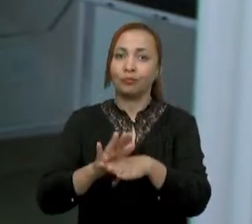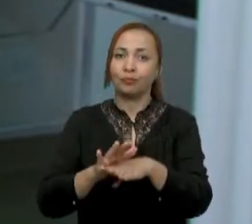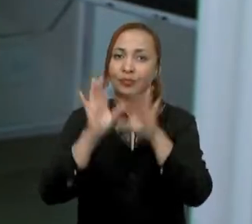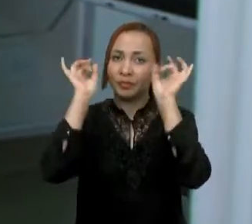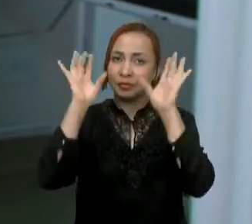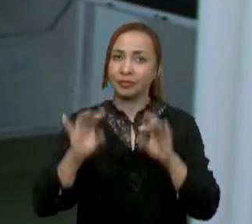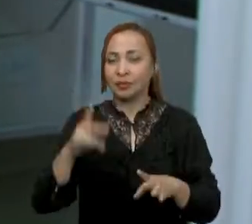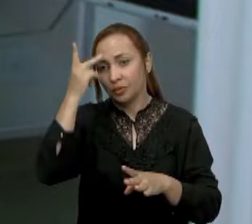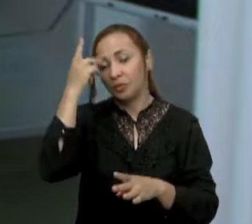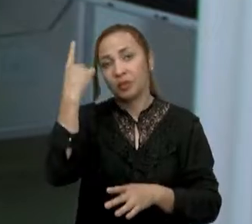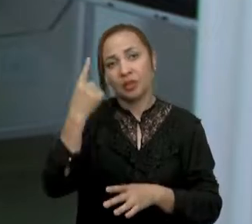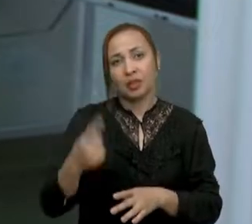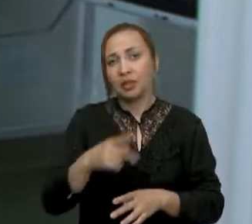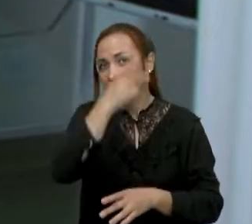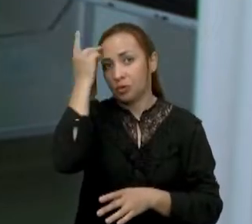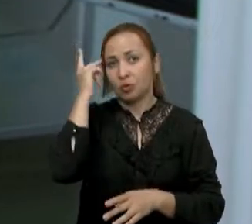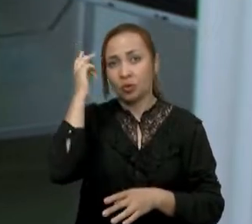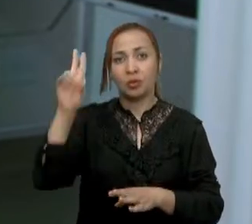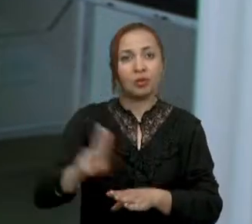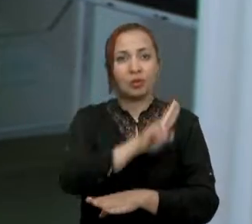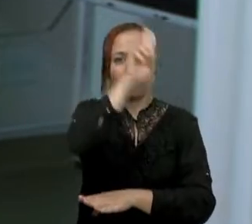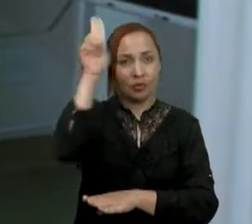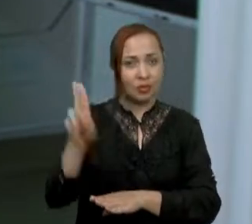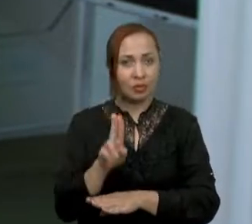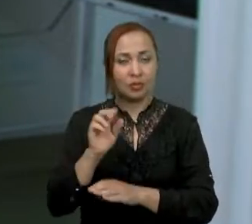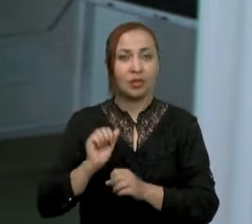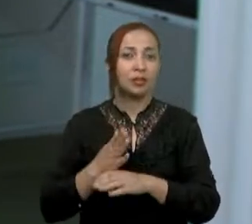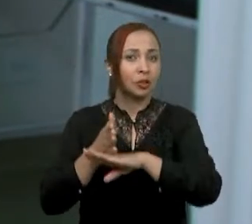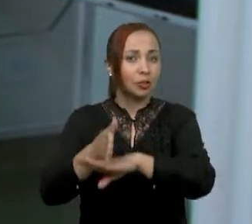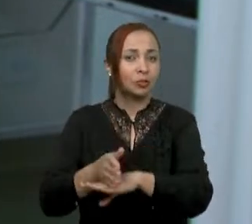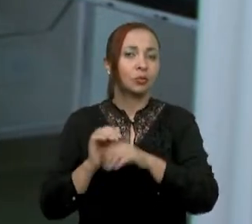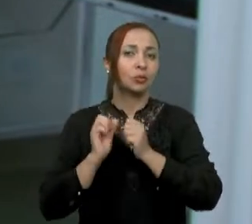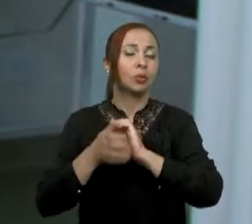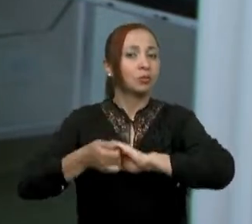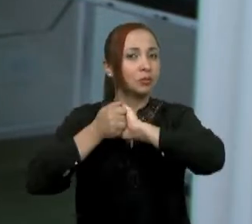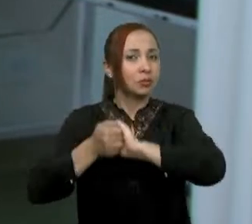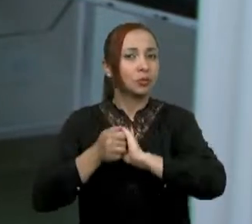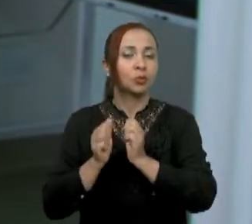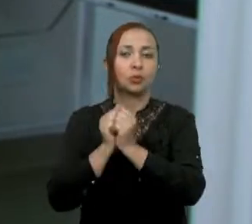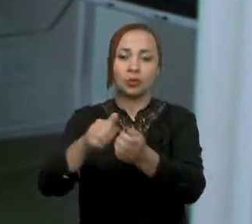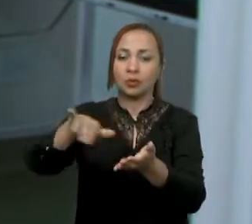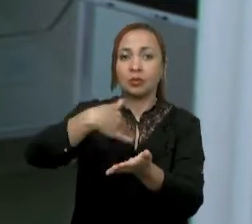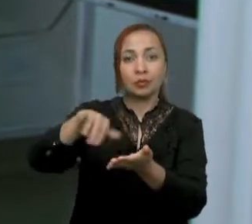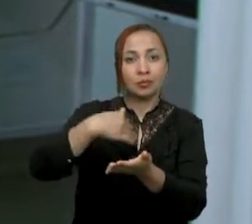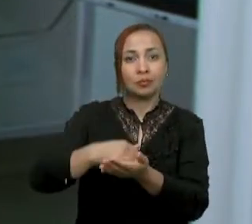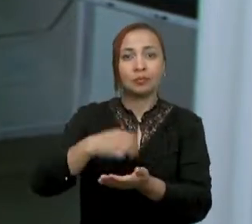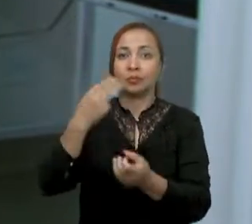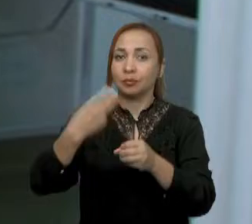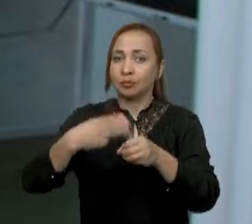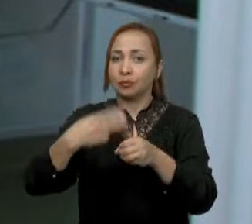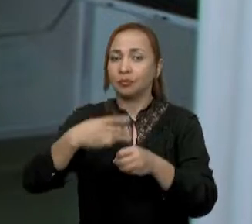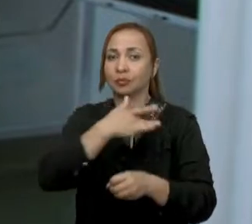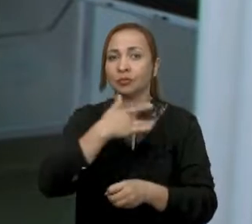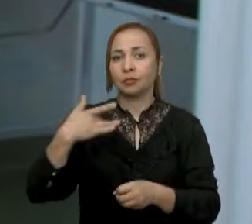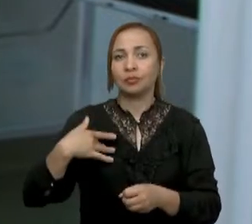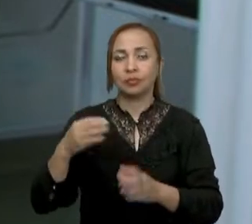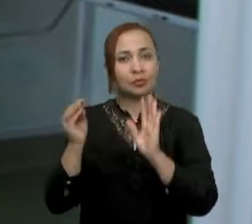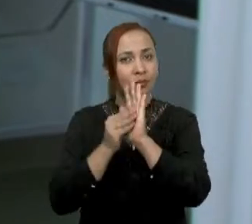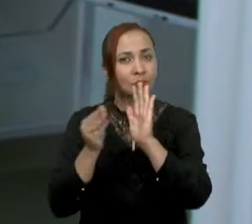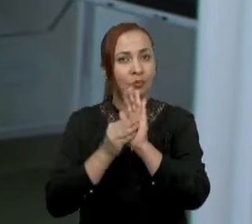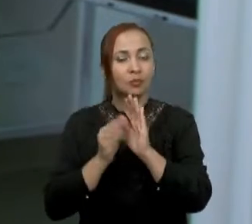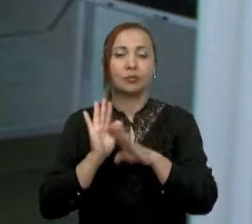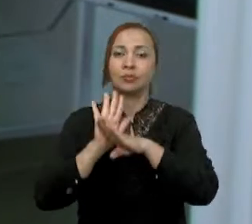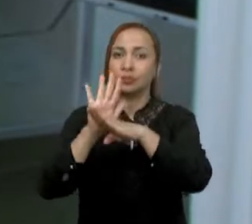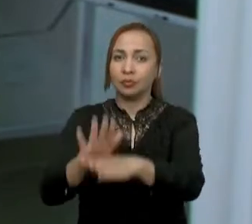para essas pessoas a universidade ela tem ela entrou em parceria junto com a Secretaria Municipal de Saúde Nessa proposta de